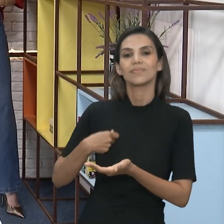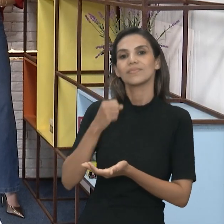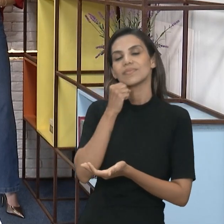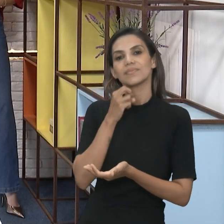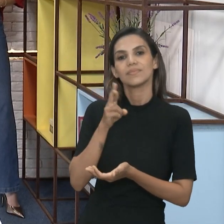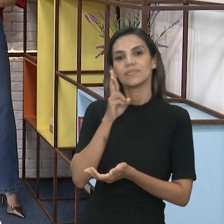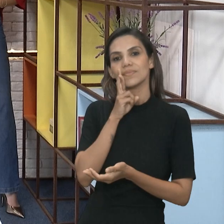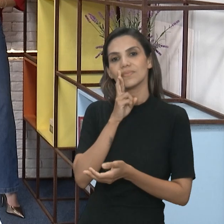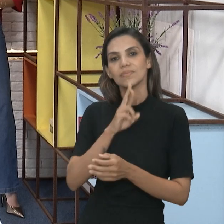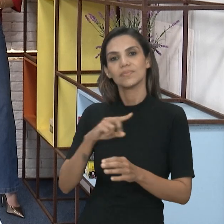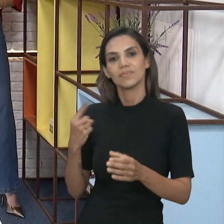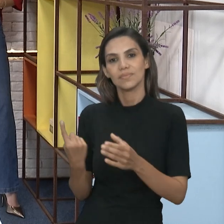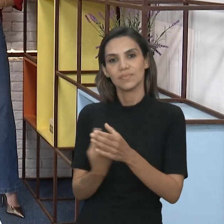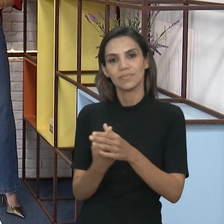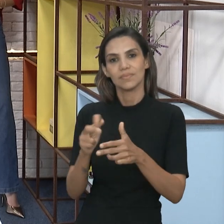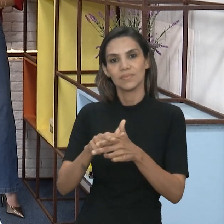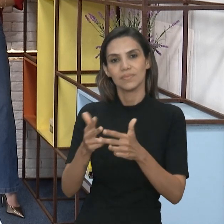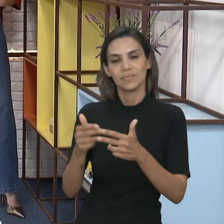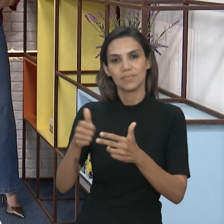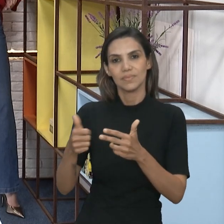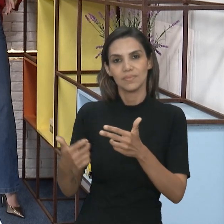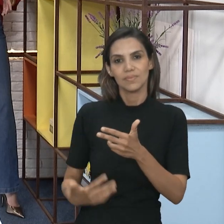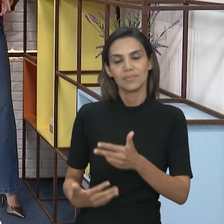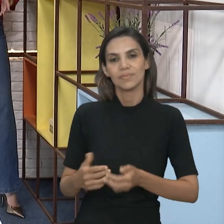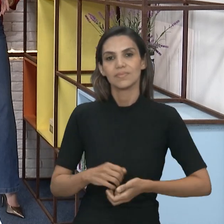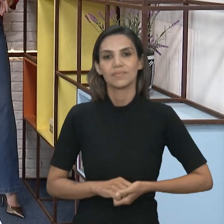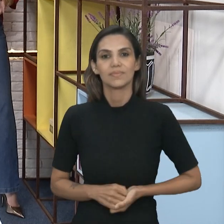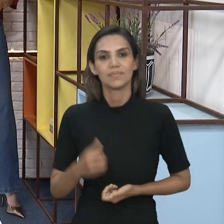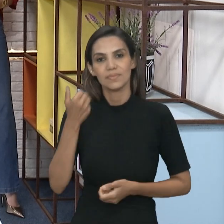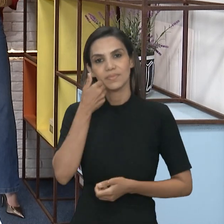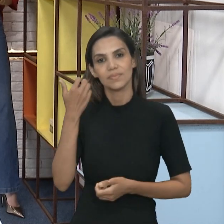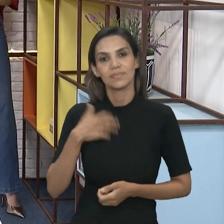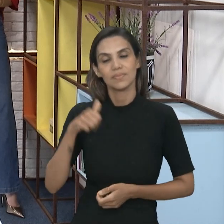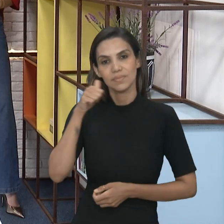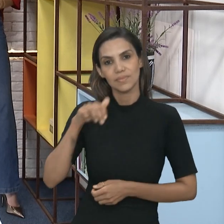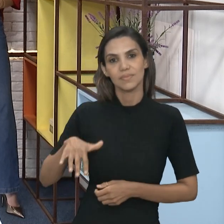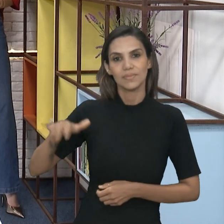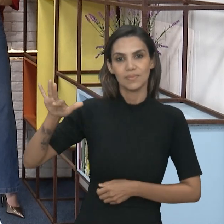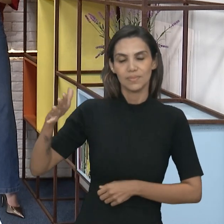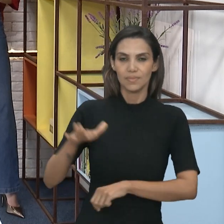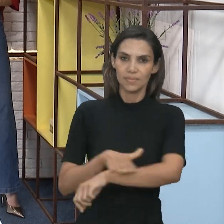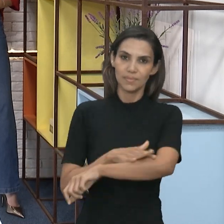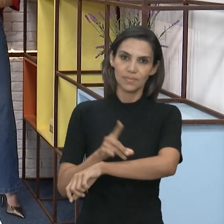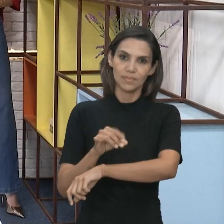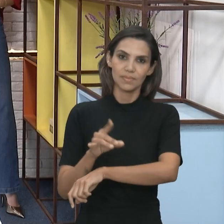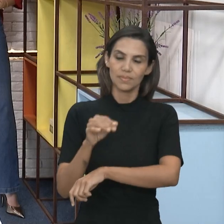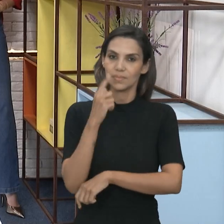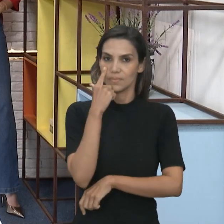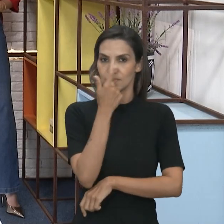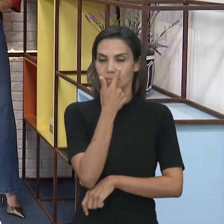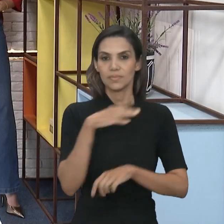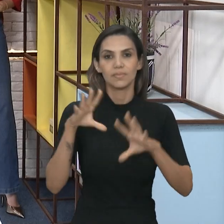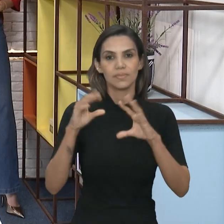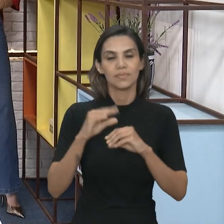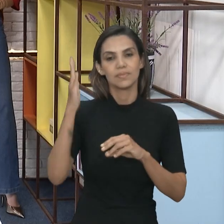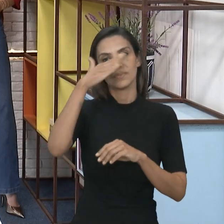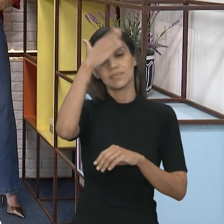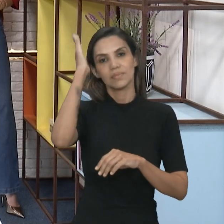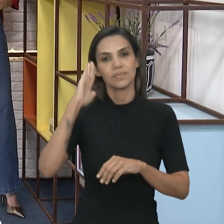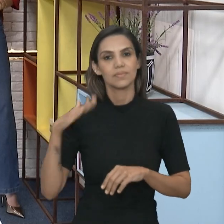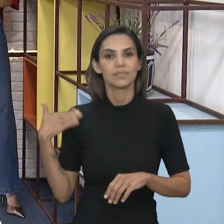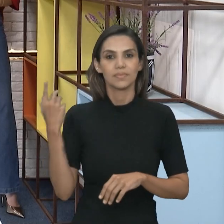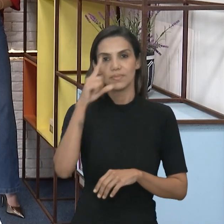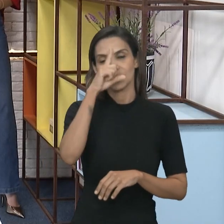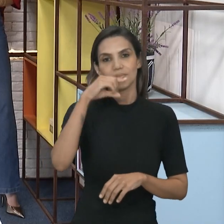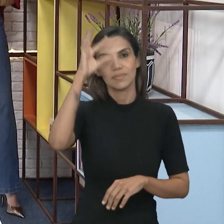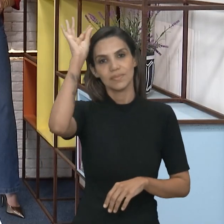Sara Raquel, integrante do Labitave. Ela se descreve como mulher de estatura média, tem pele parda, olhos escuros, cabelos